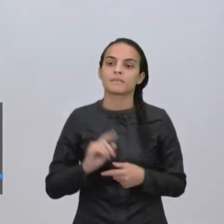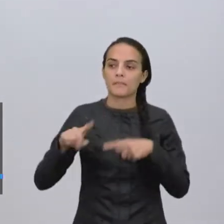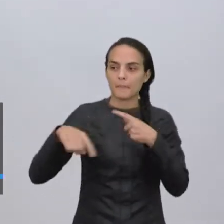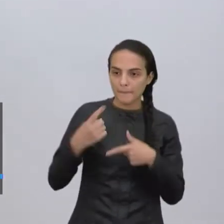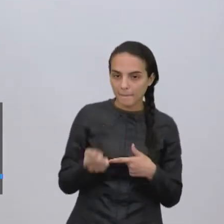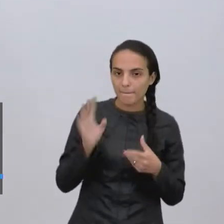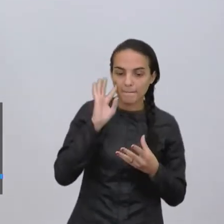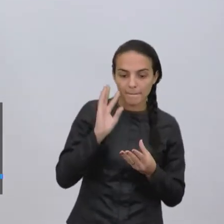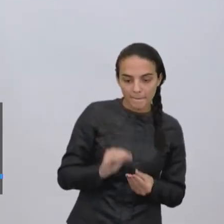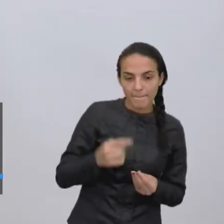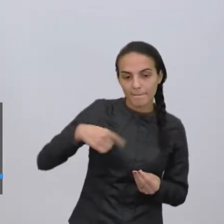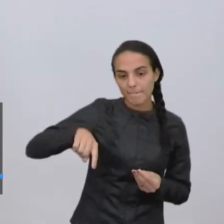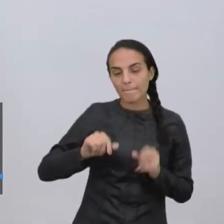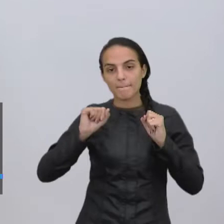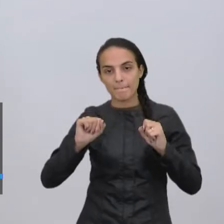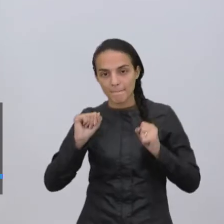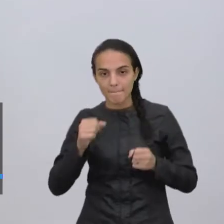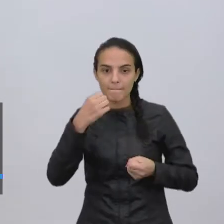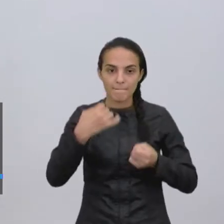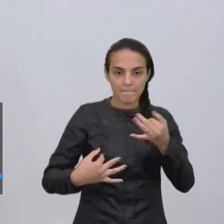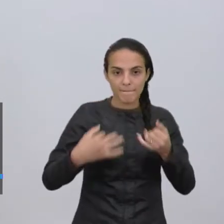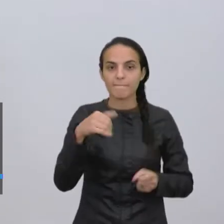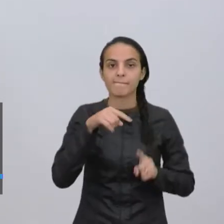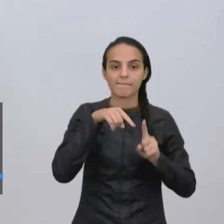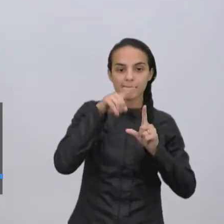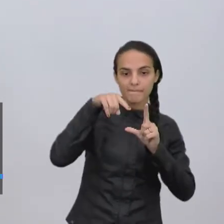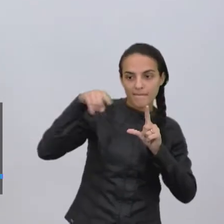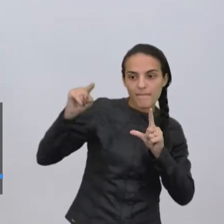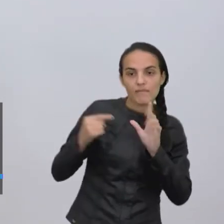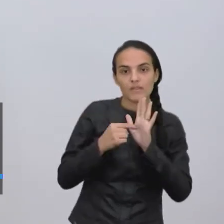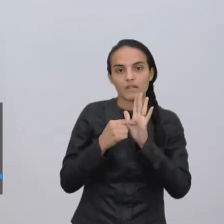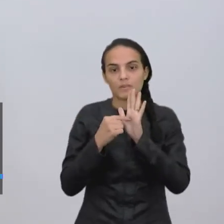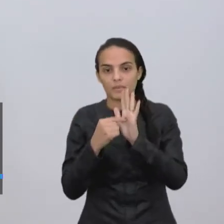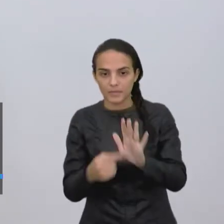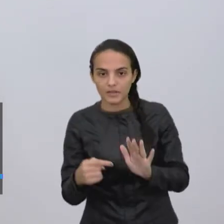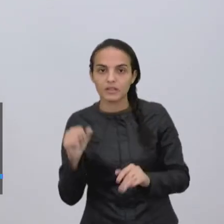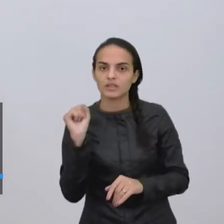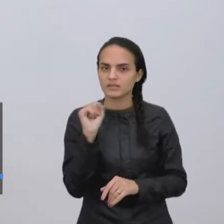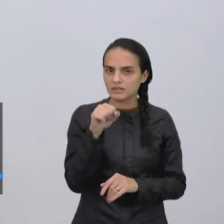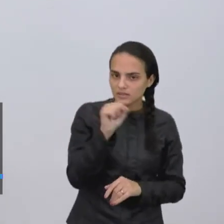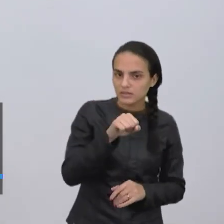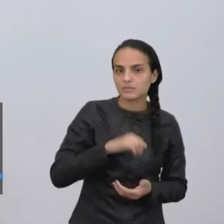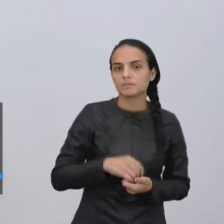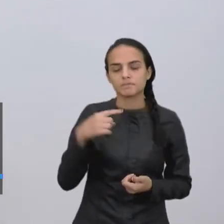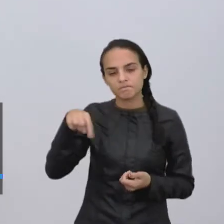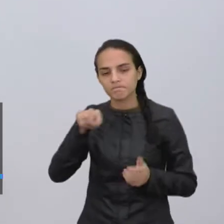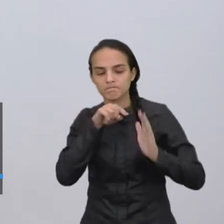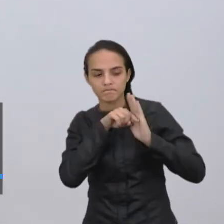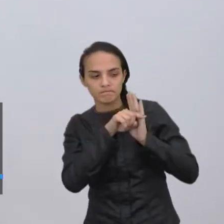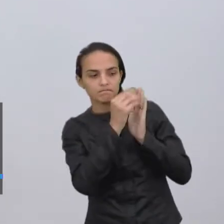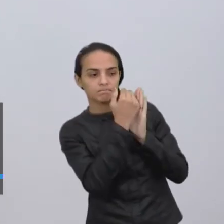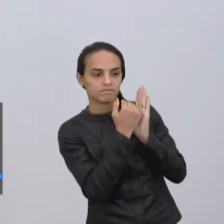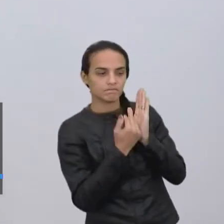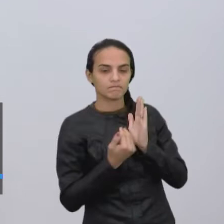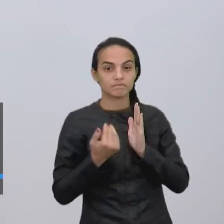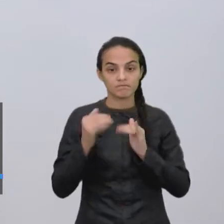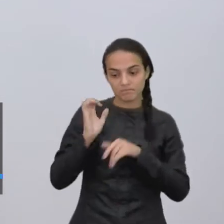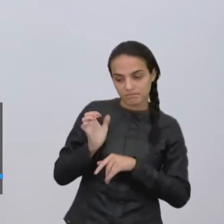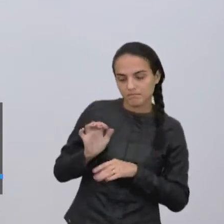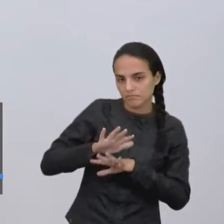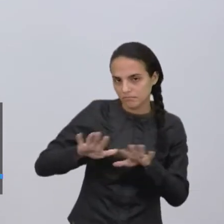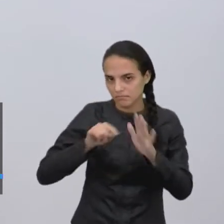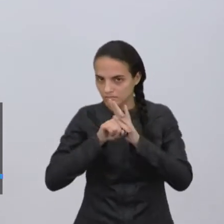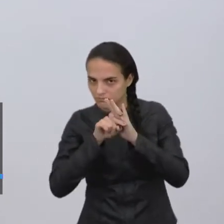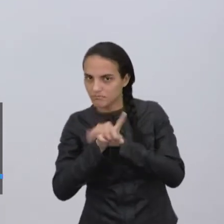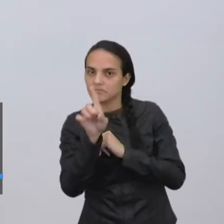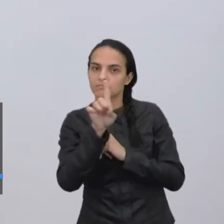de concluir, a gente pode apresentar através de gráficos para ilustrar. Sim. Então, quando a gente fala em estatística, não é simplesmente fazer uma pesquisa.